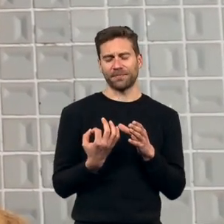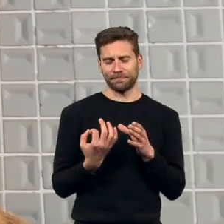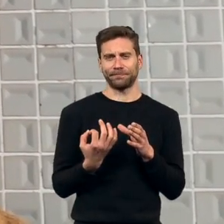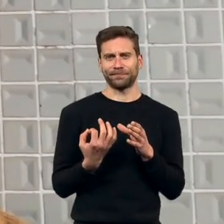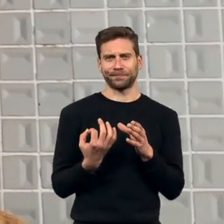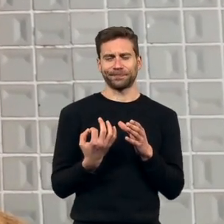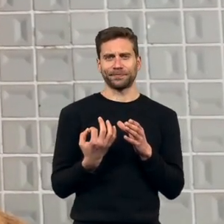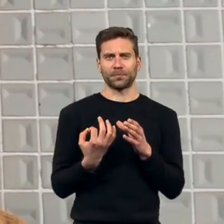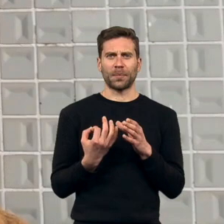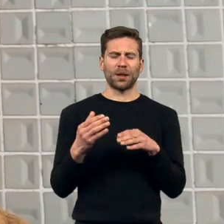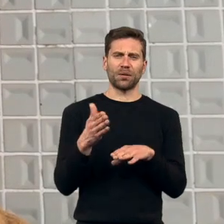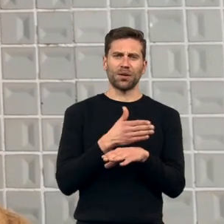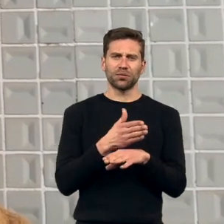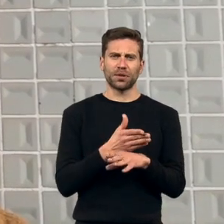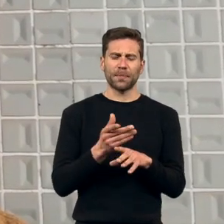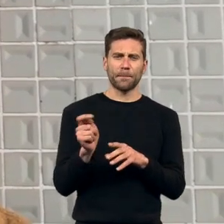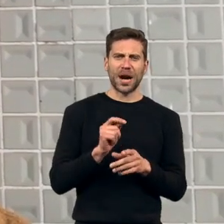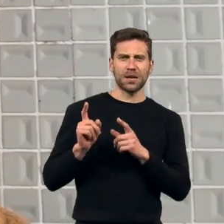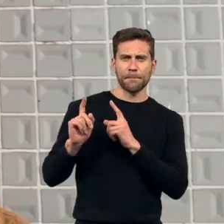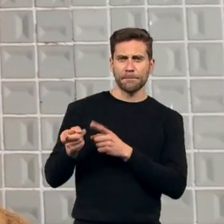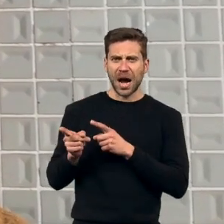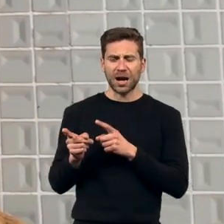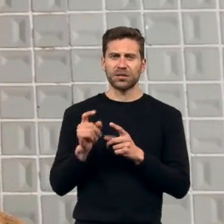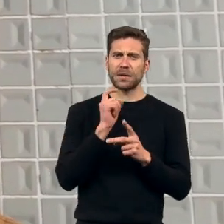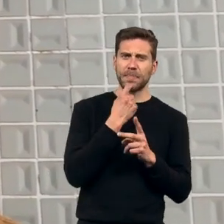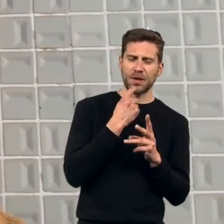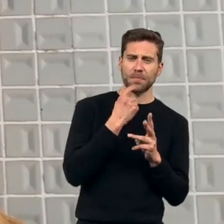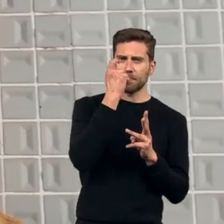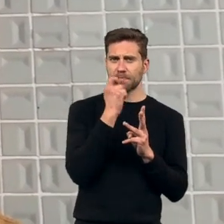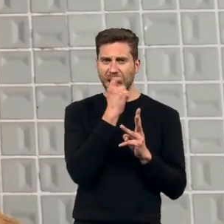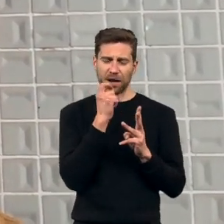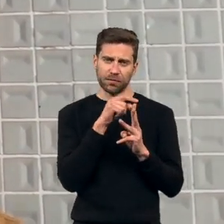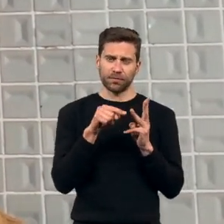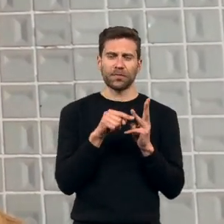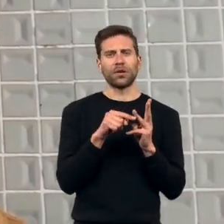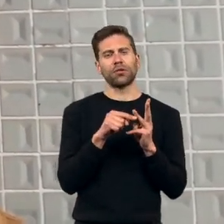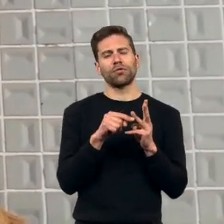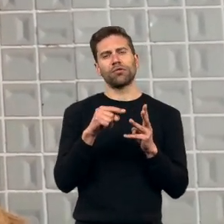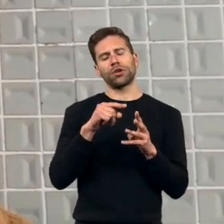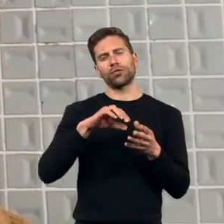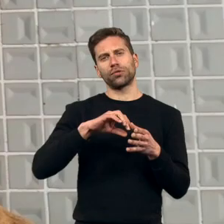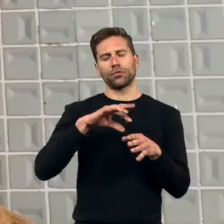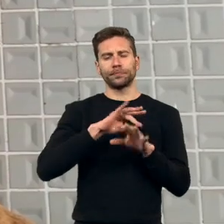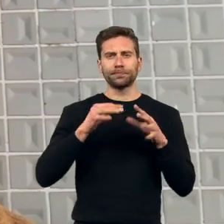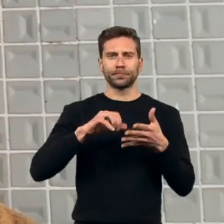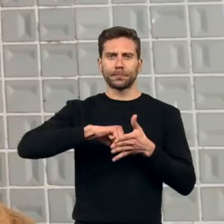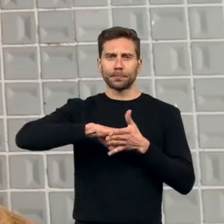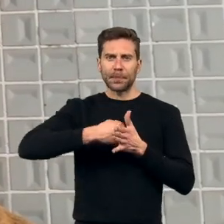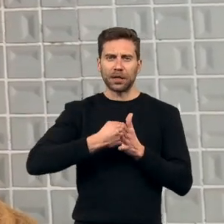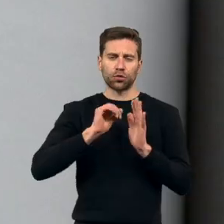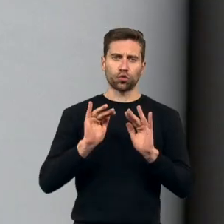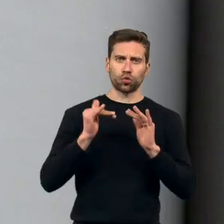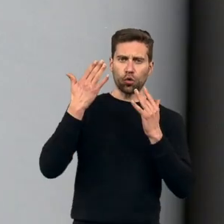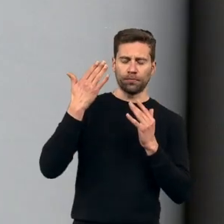durante aquele período de março, abril, maio, que foi o confinamento inicial que se